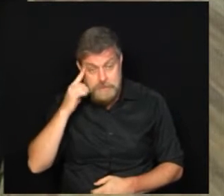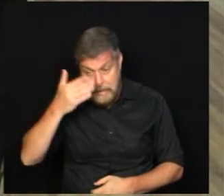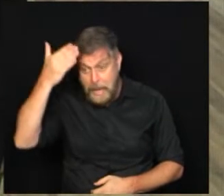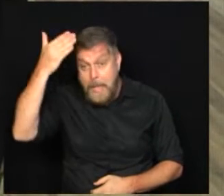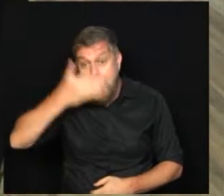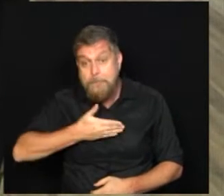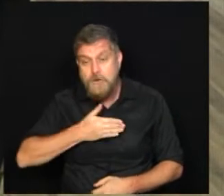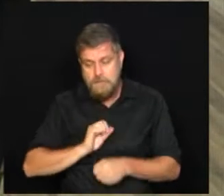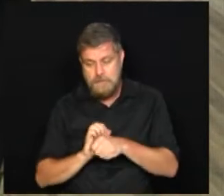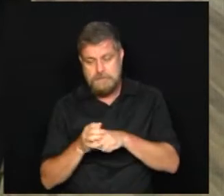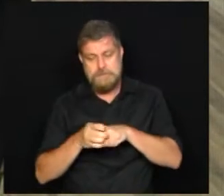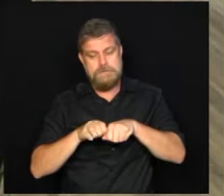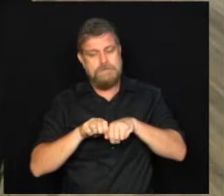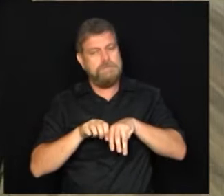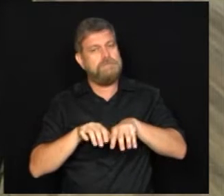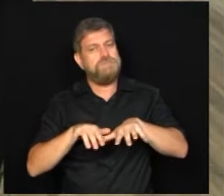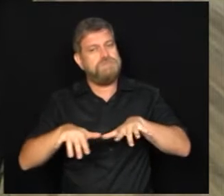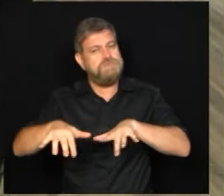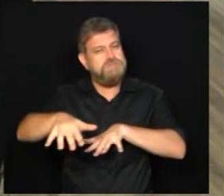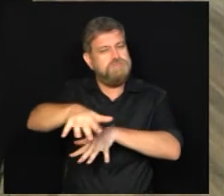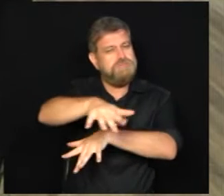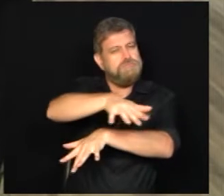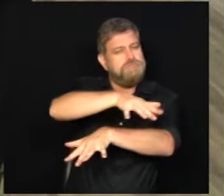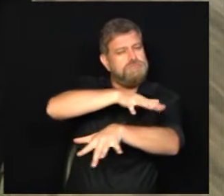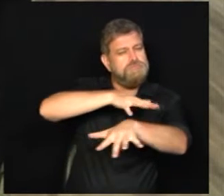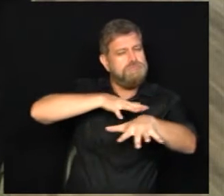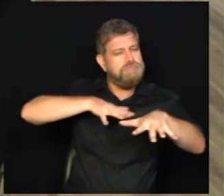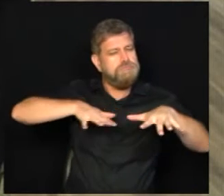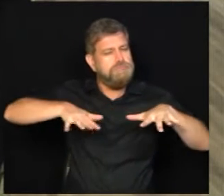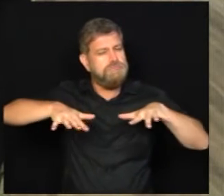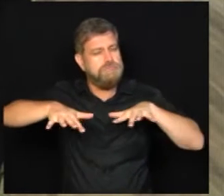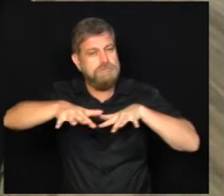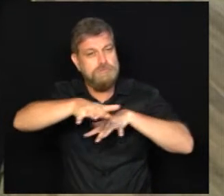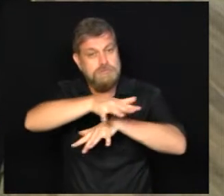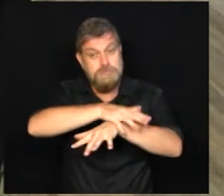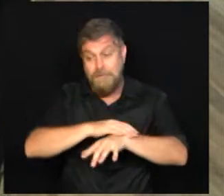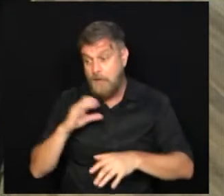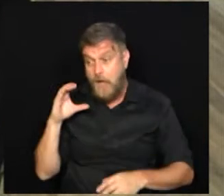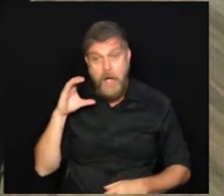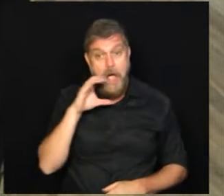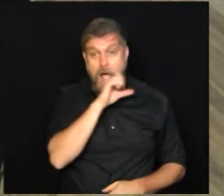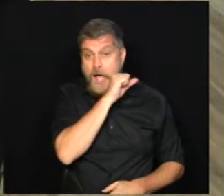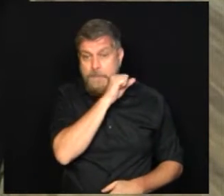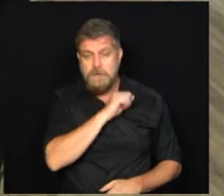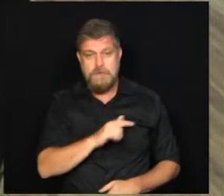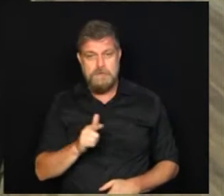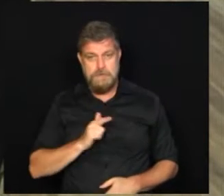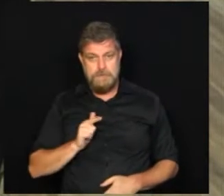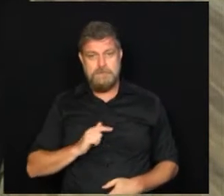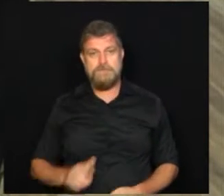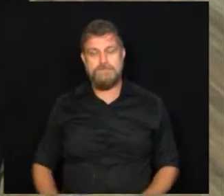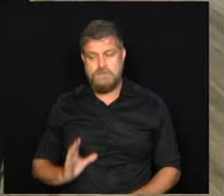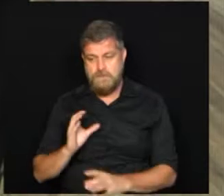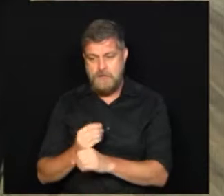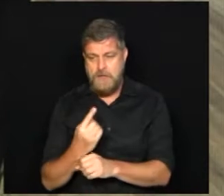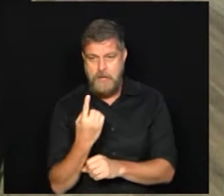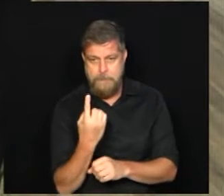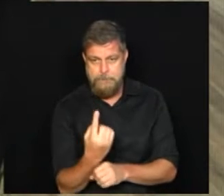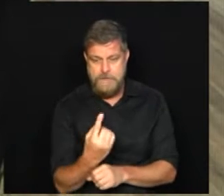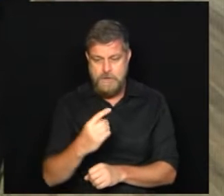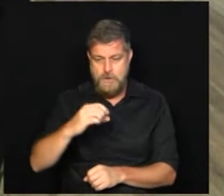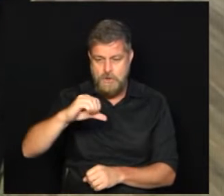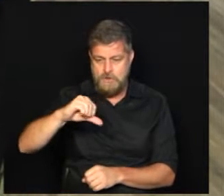mostra que a doença co o circulando na nossa cidade com muita rapidez é a cidade soma